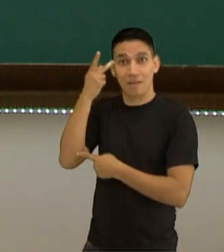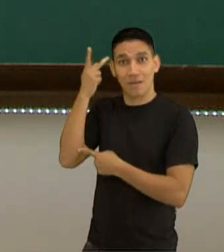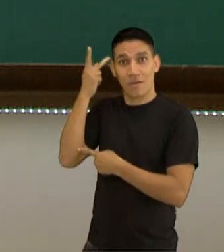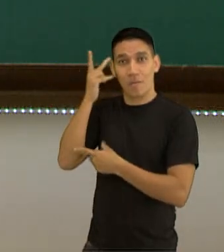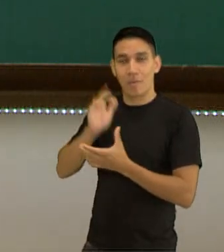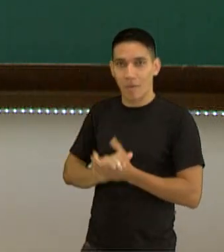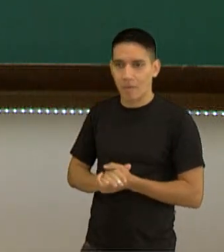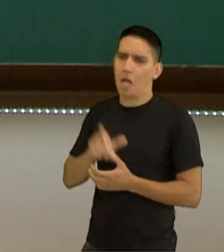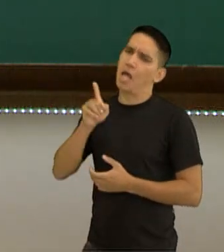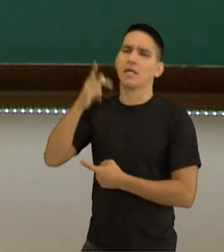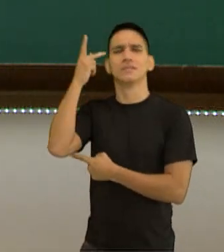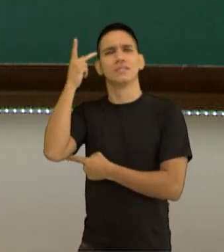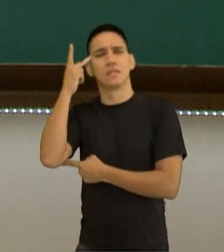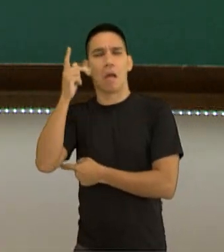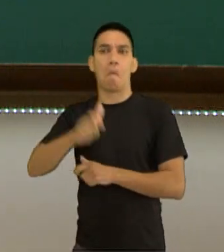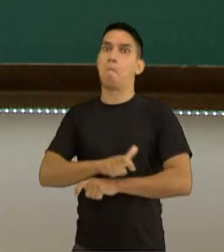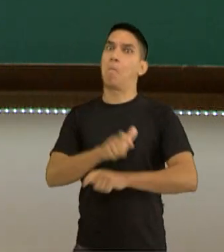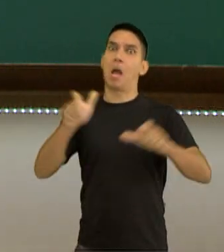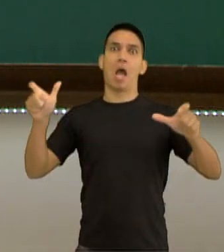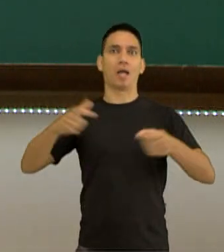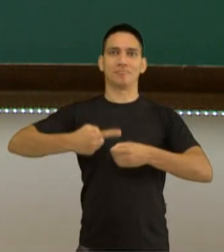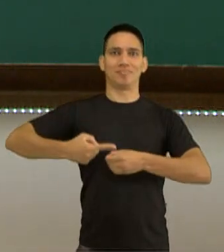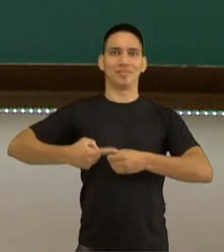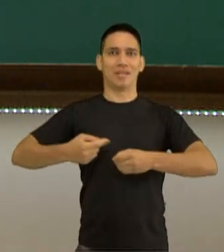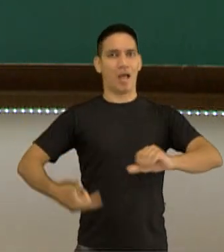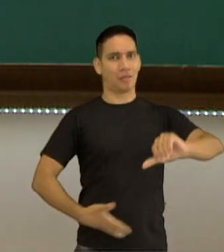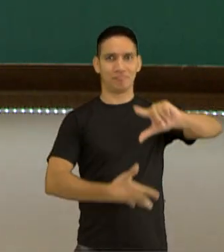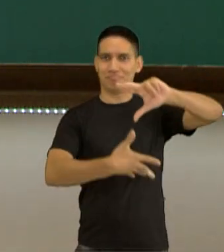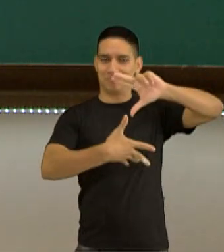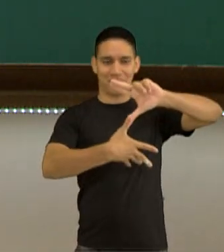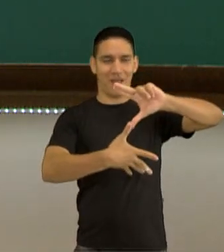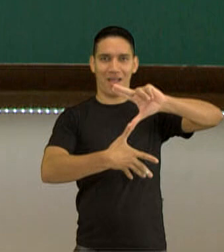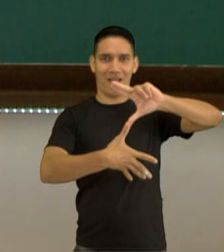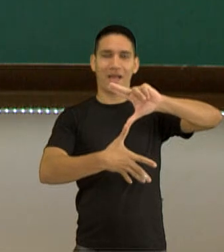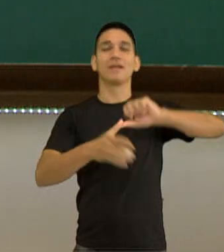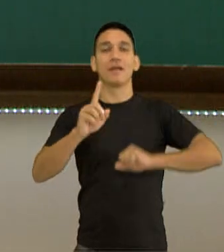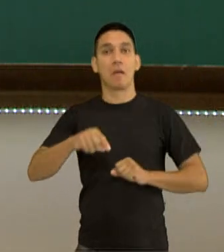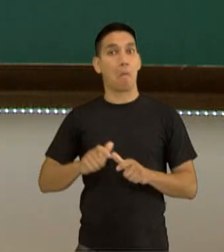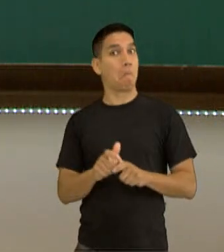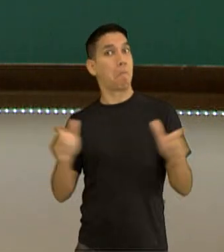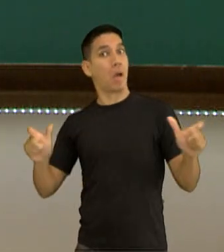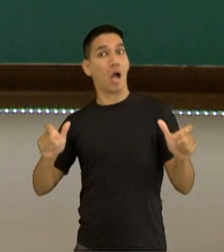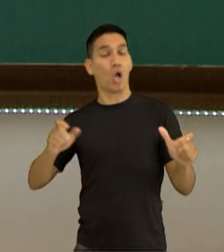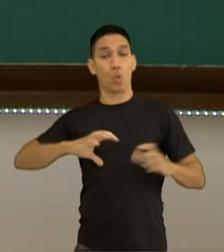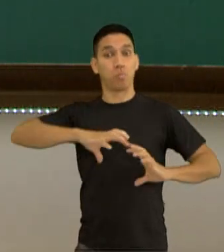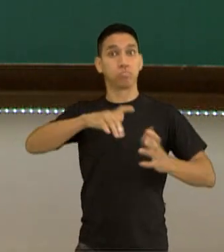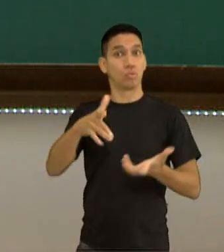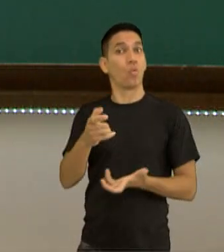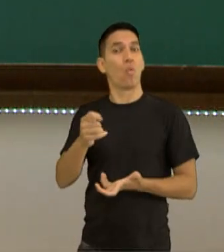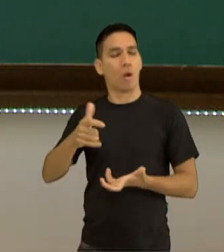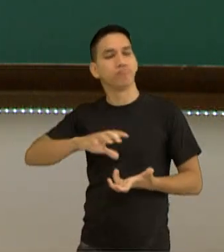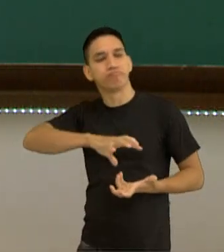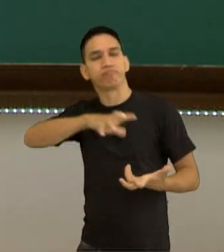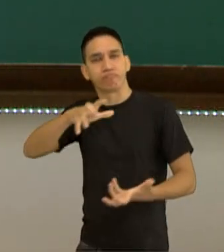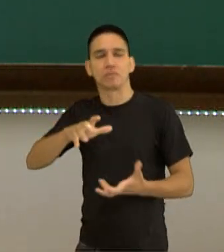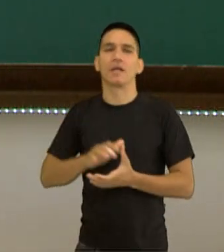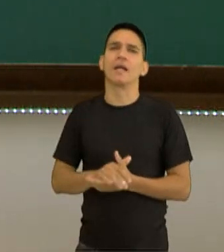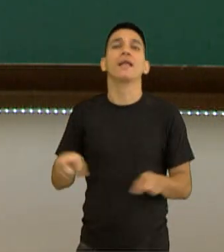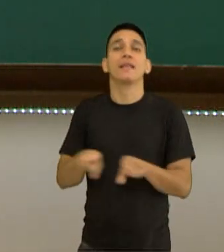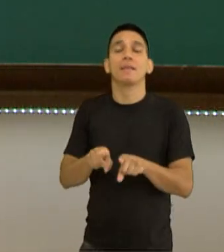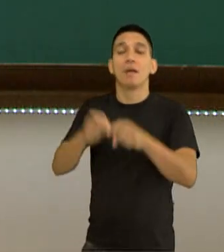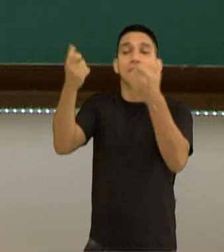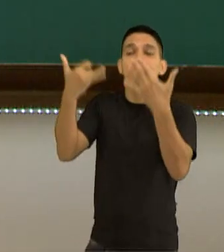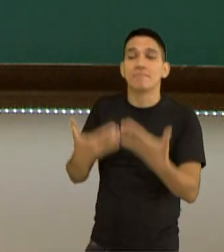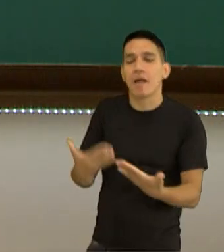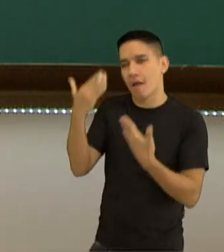São Paulo é a maior da América Latina, é uma das maiores do mundo, e pede e agradece